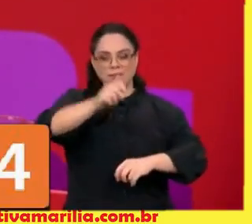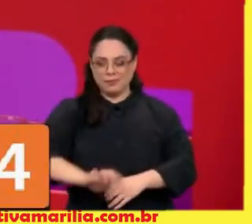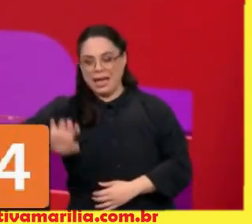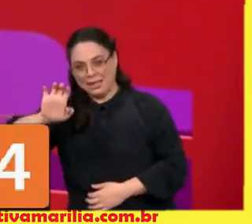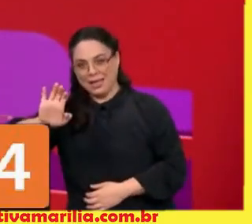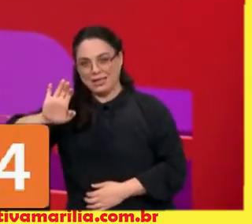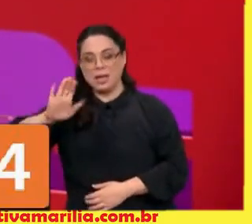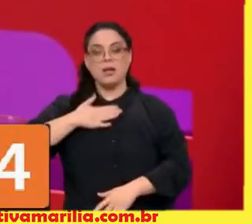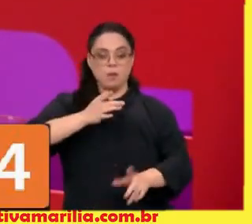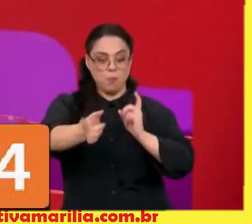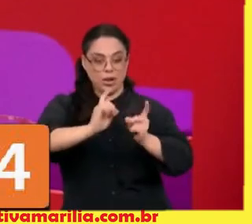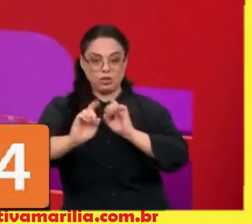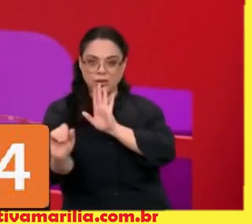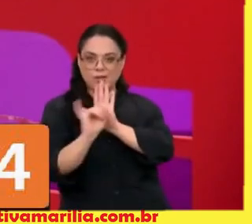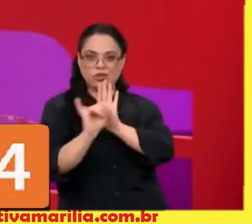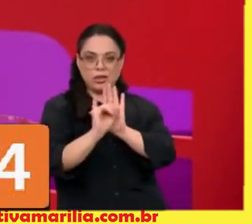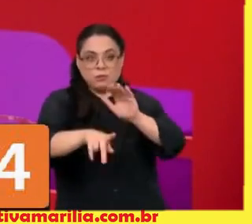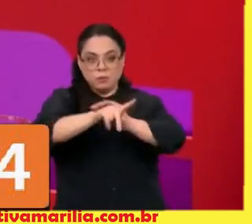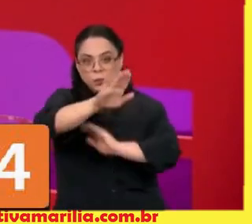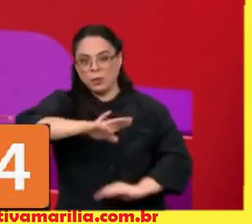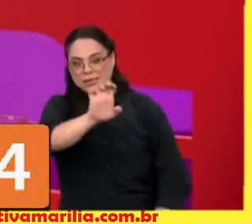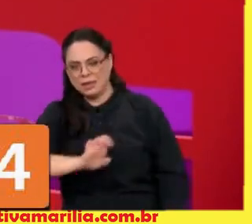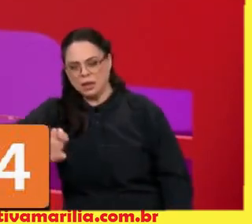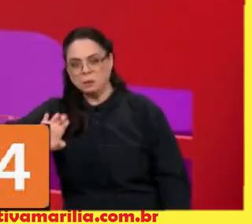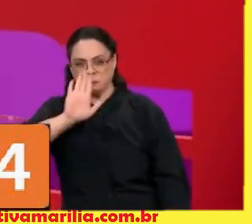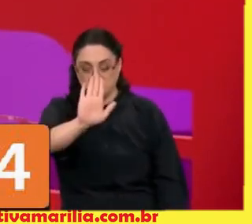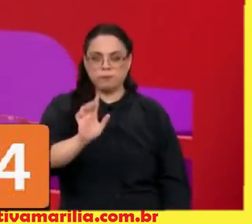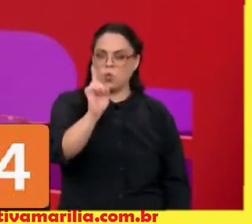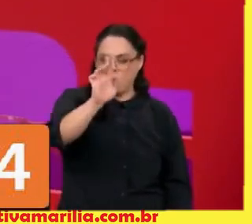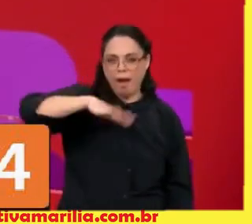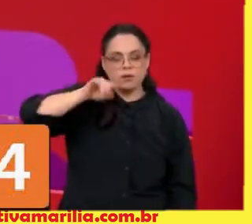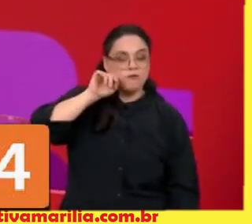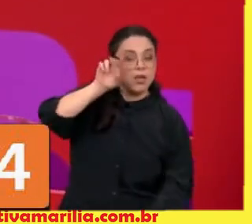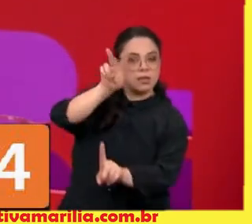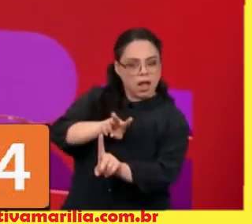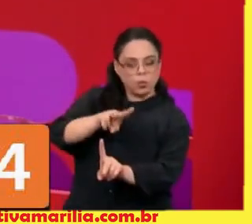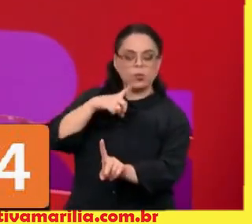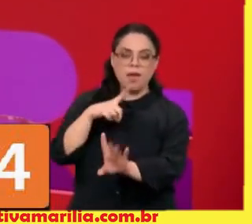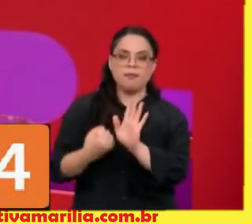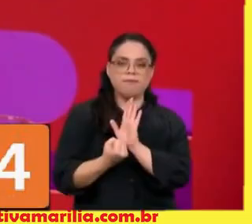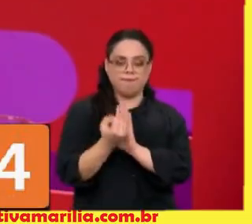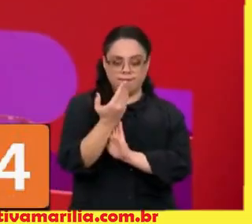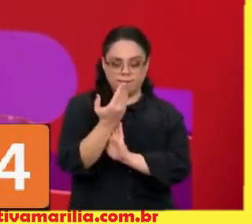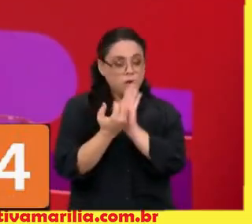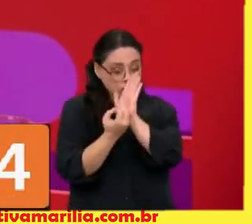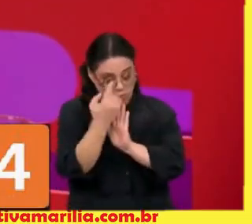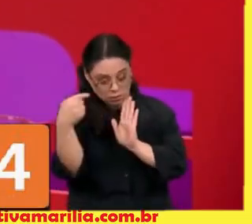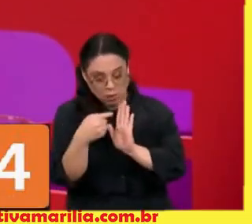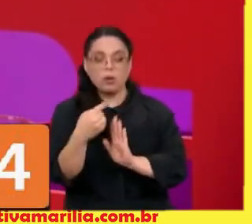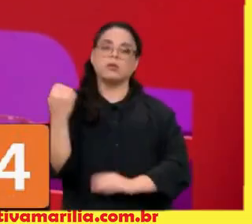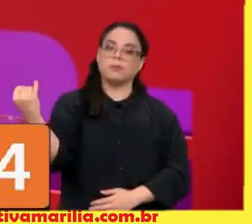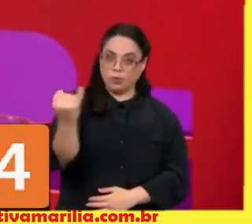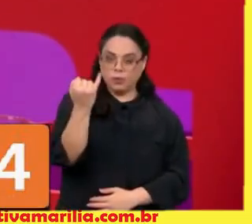das políticas identitárias. Veja, por um lado, tem aí uma origem que é importante, não é?